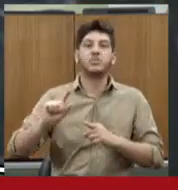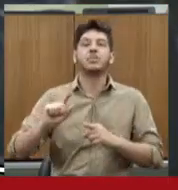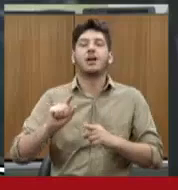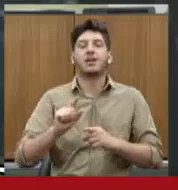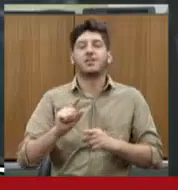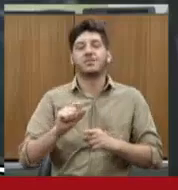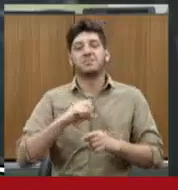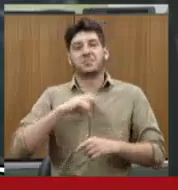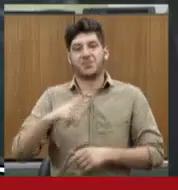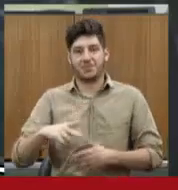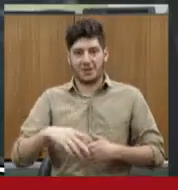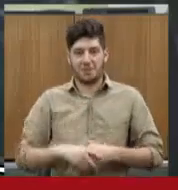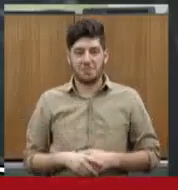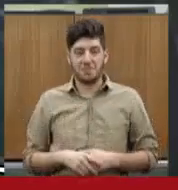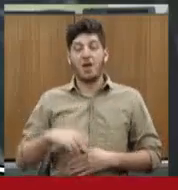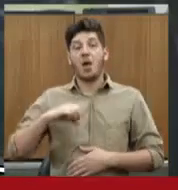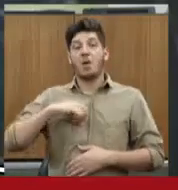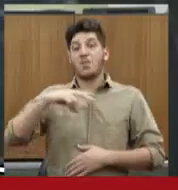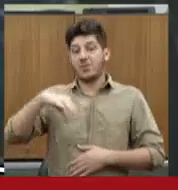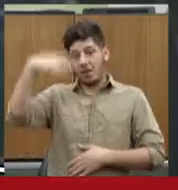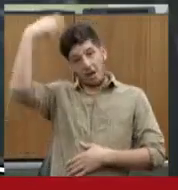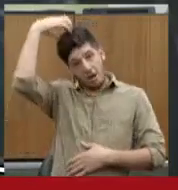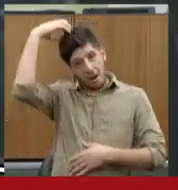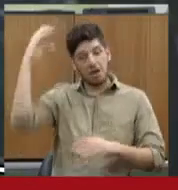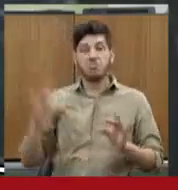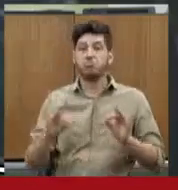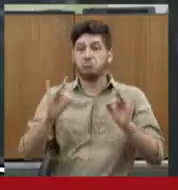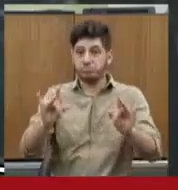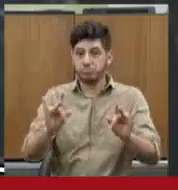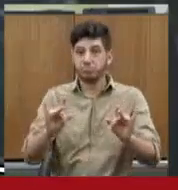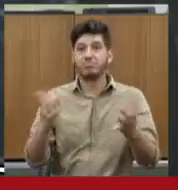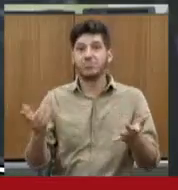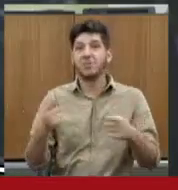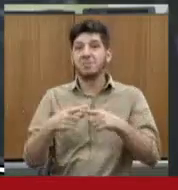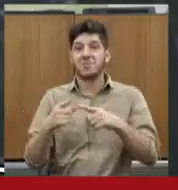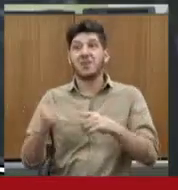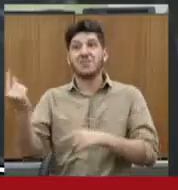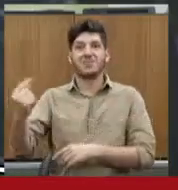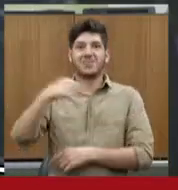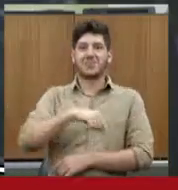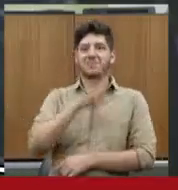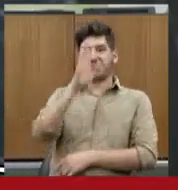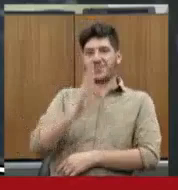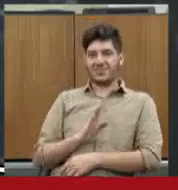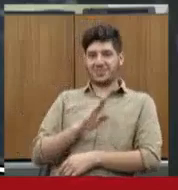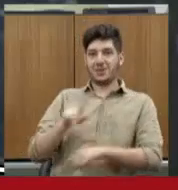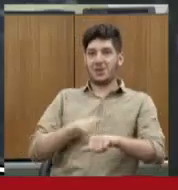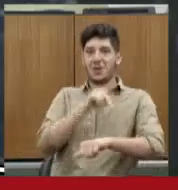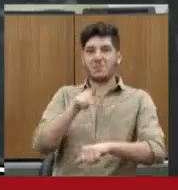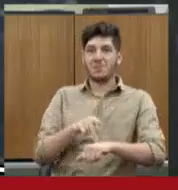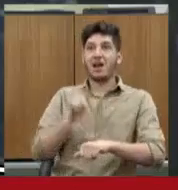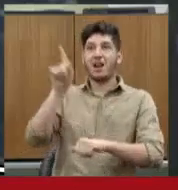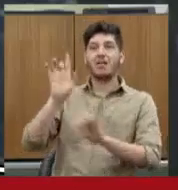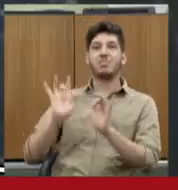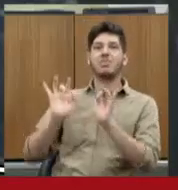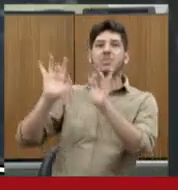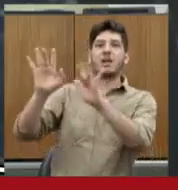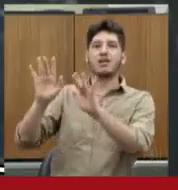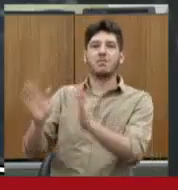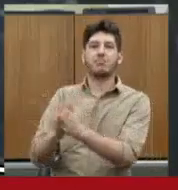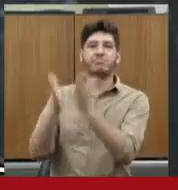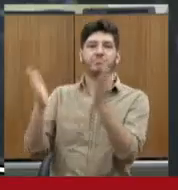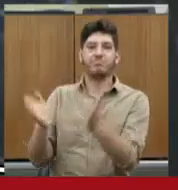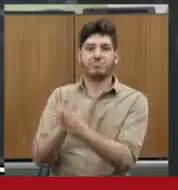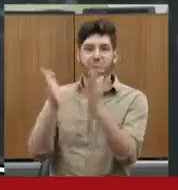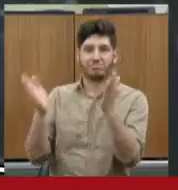Portugal fica sem o rei, fica sem direção, o rei está no Brasil, o país fica acéfalo e numa grande pobreza.